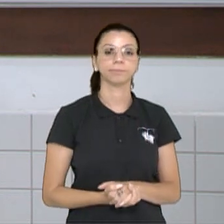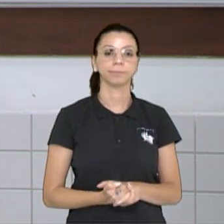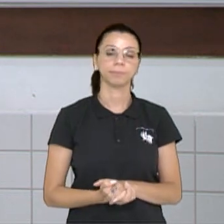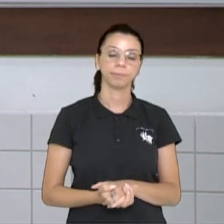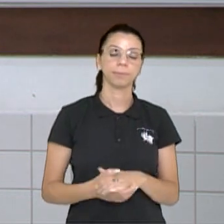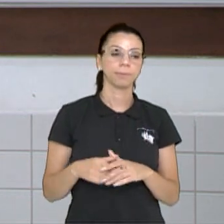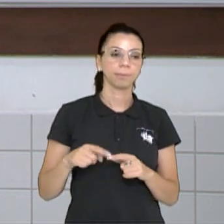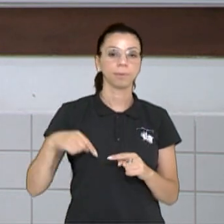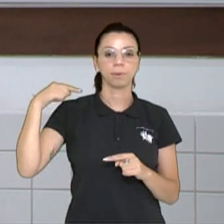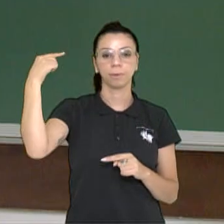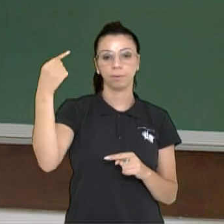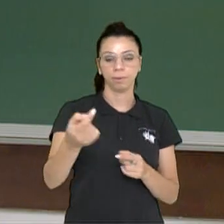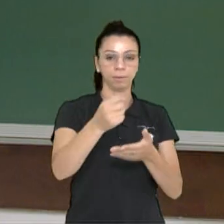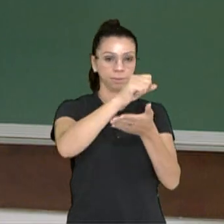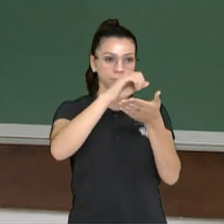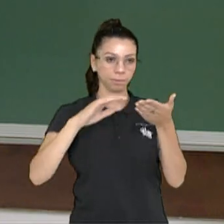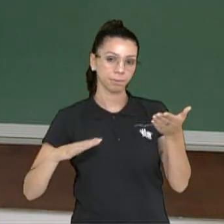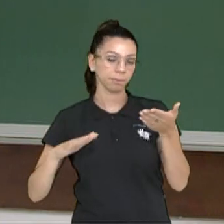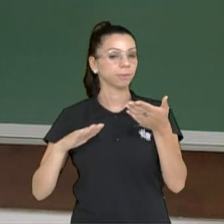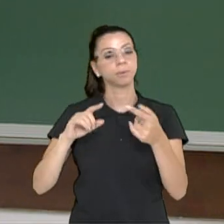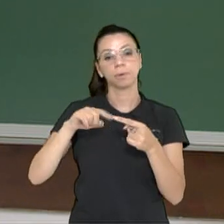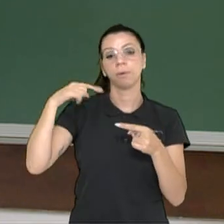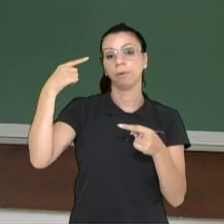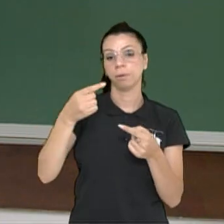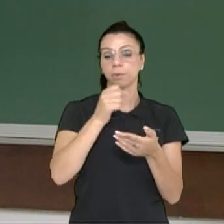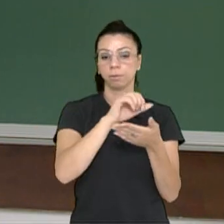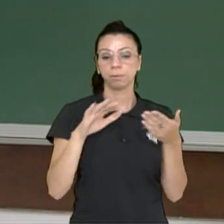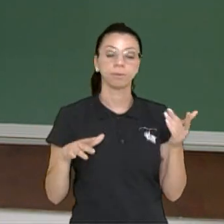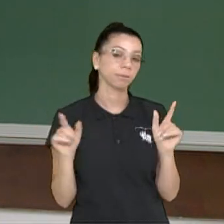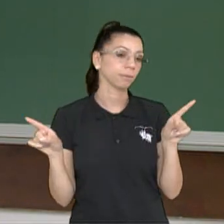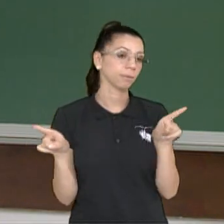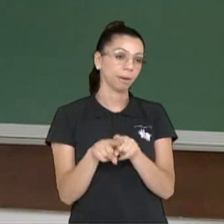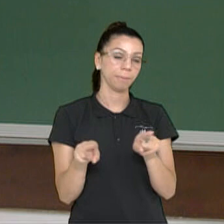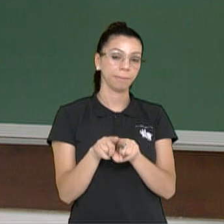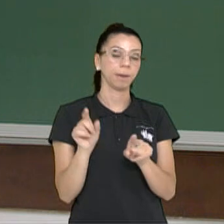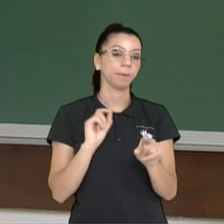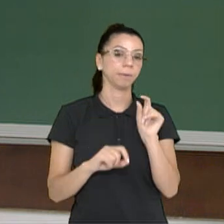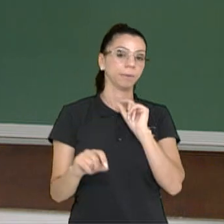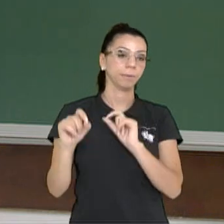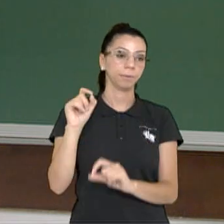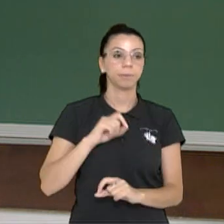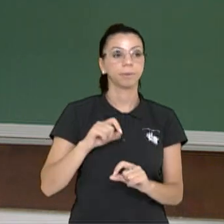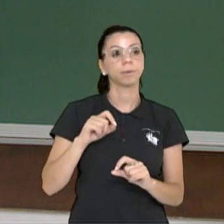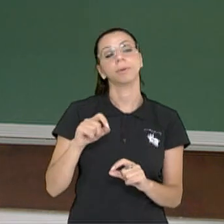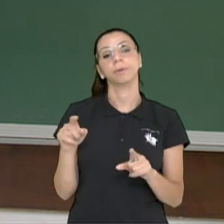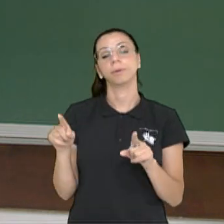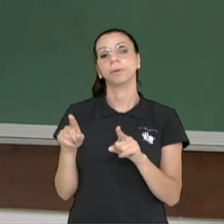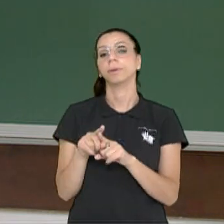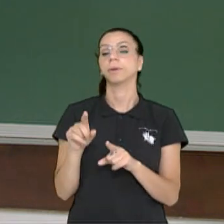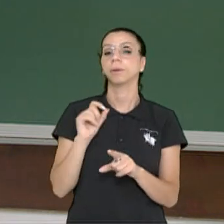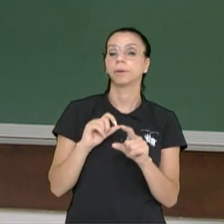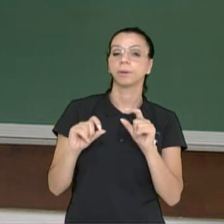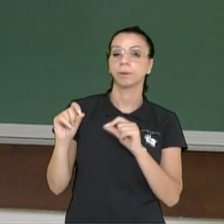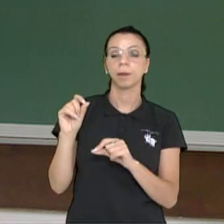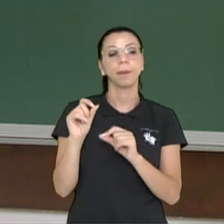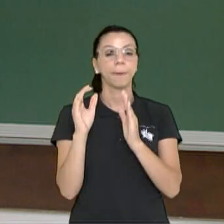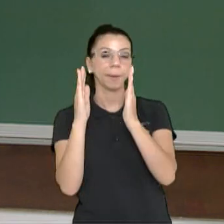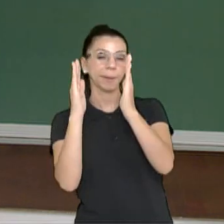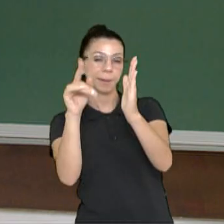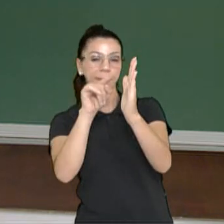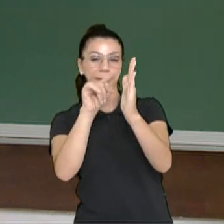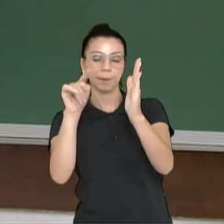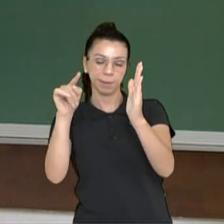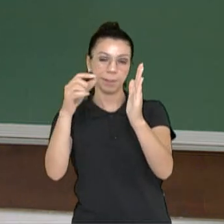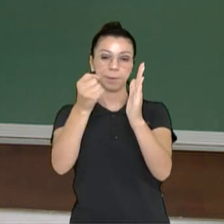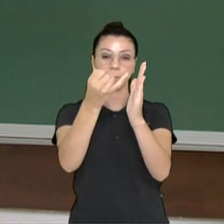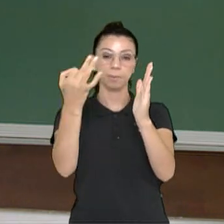nosso próximo exercício, né? O nosso próximo exercício também vai envolver as medidas de tendência central. Aqui nós temos